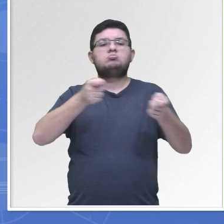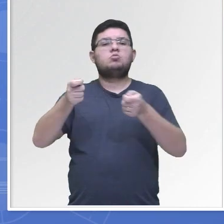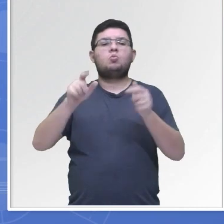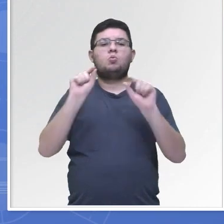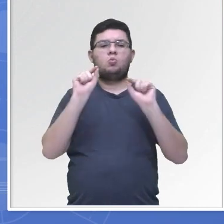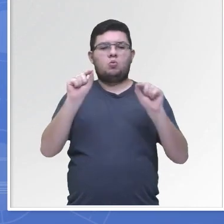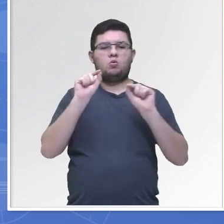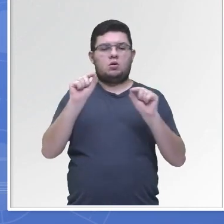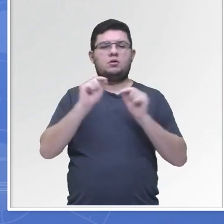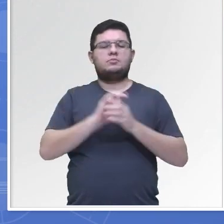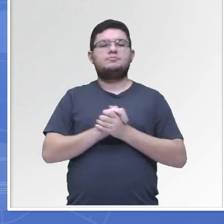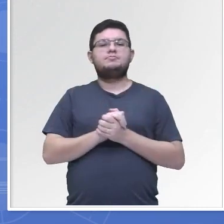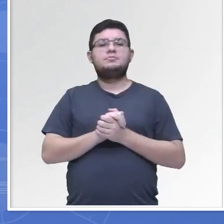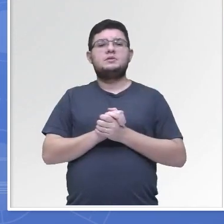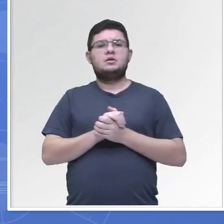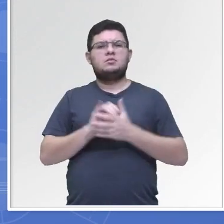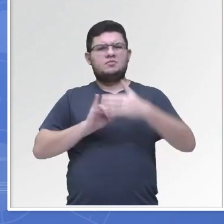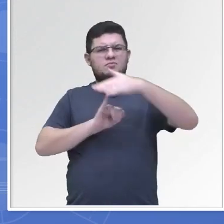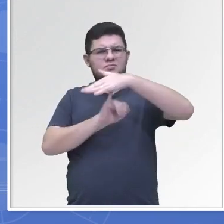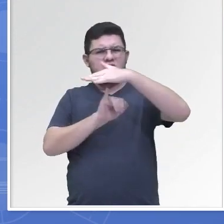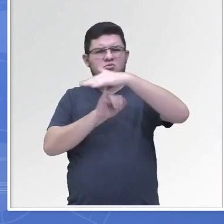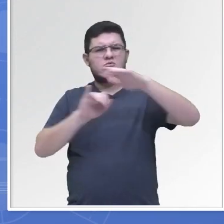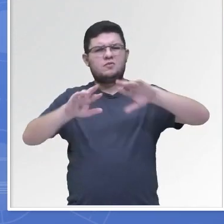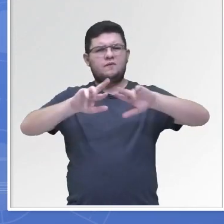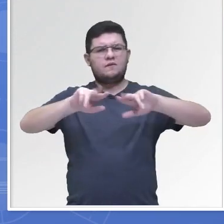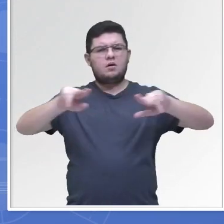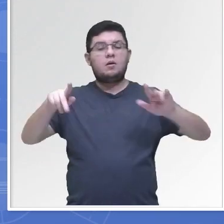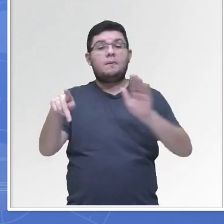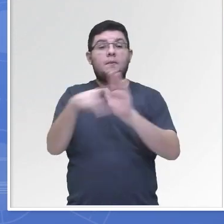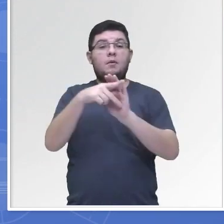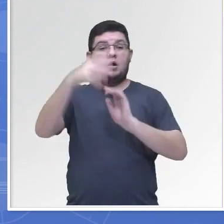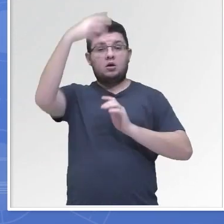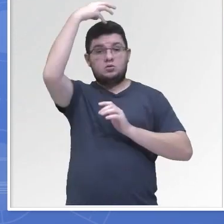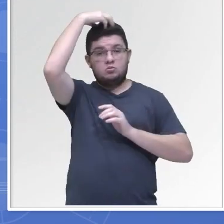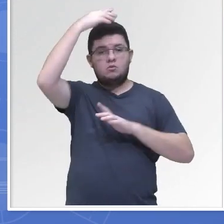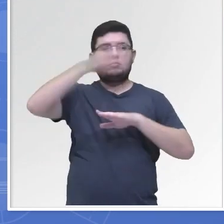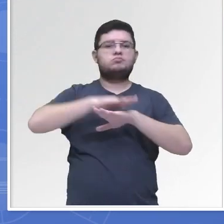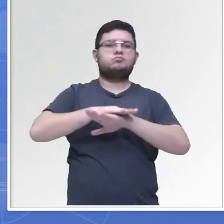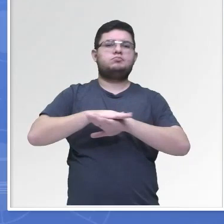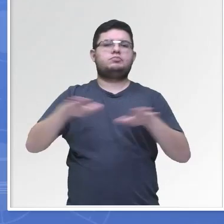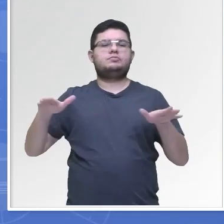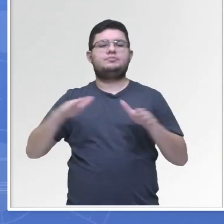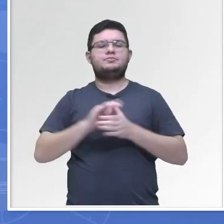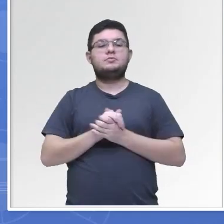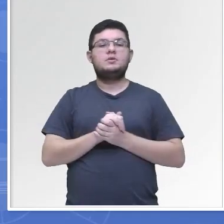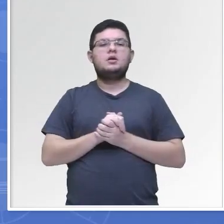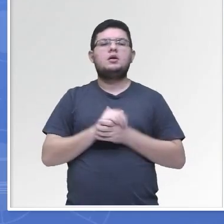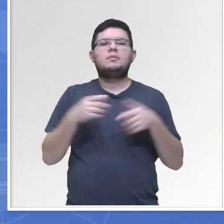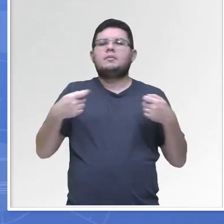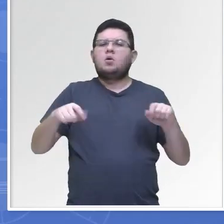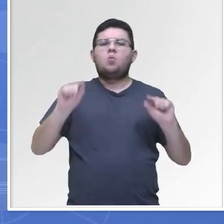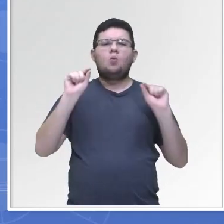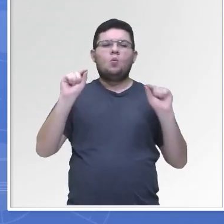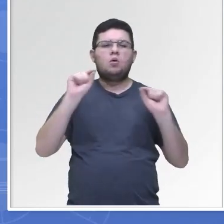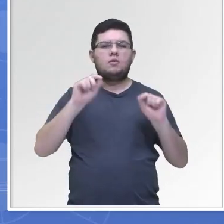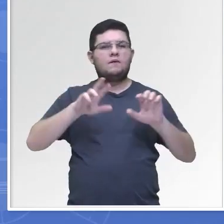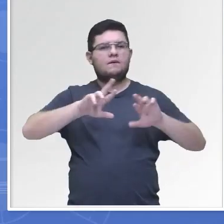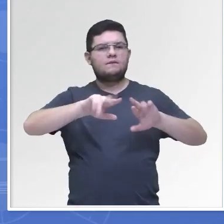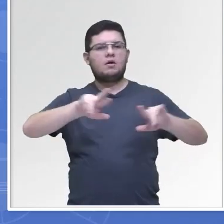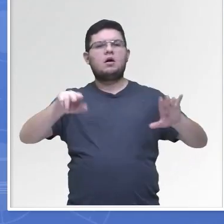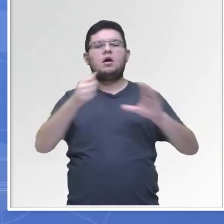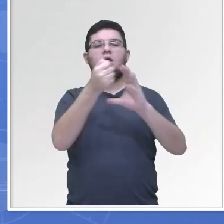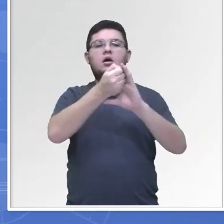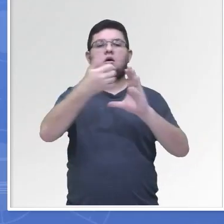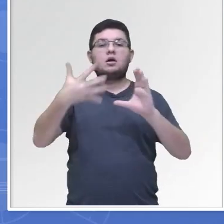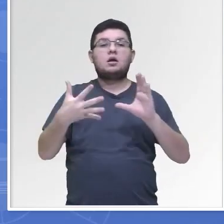necessário passar uma grande borracha em qualquer semelhança que lembrasse esse período imperial da